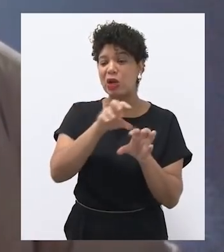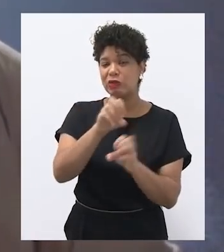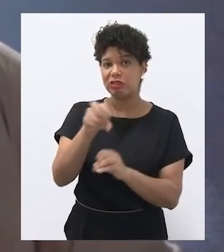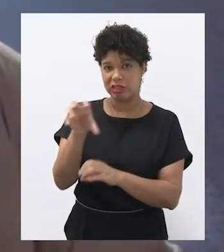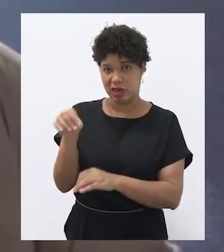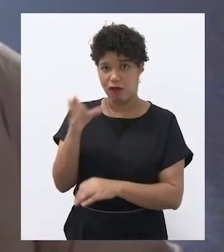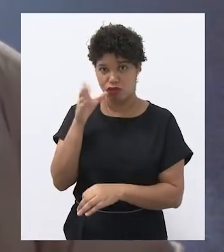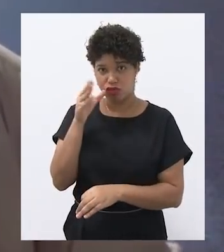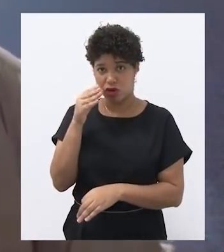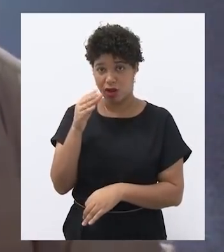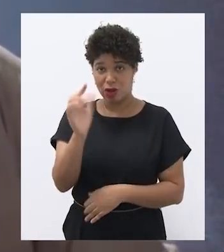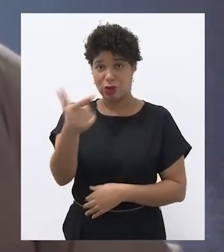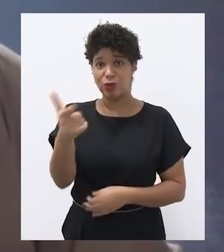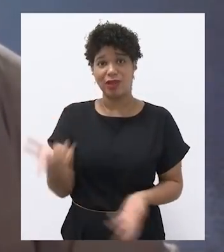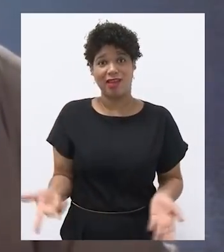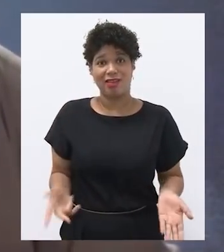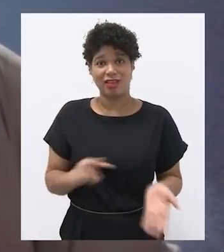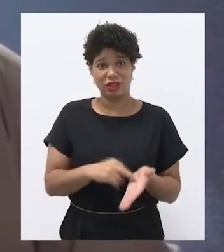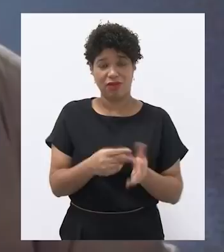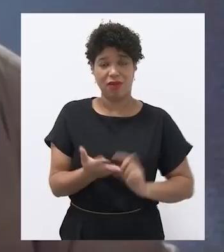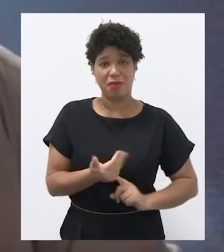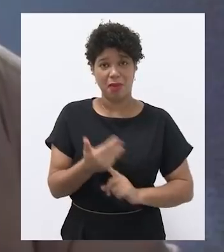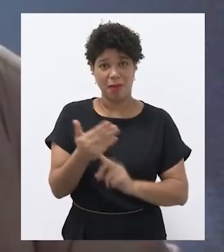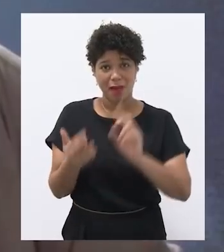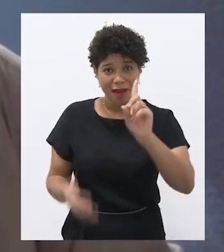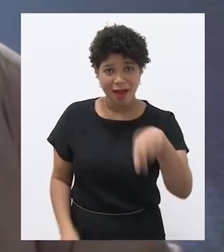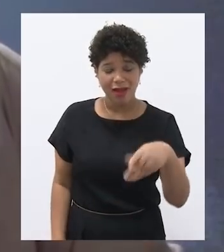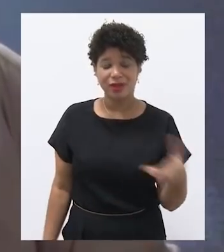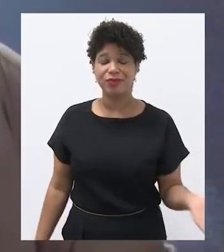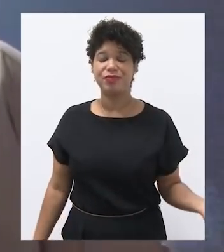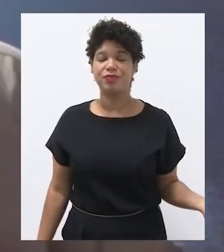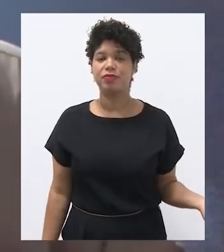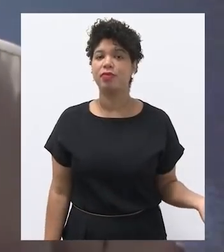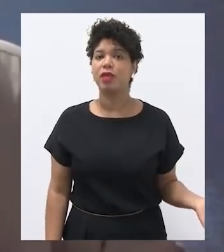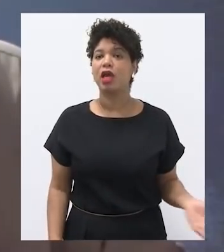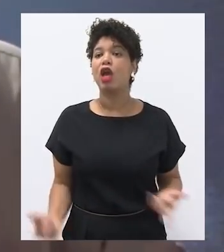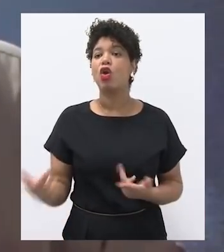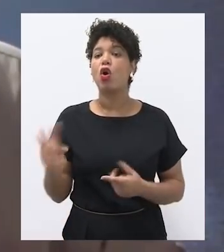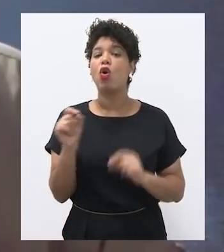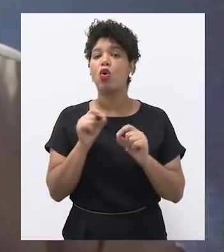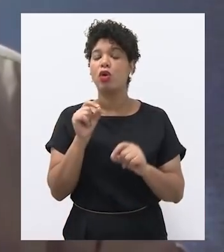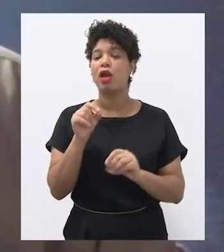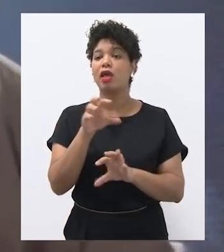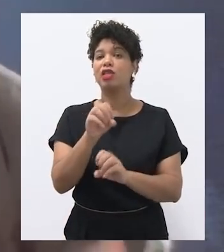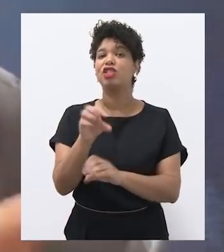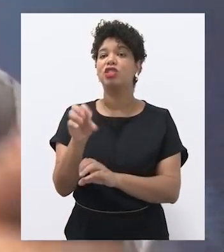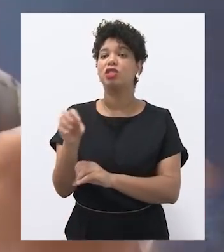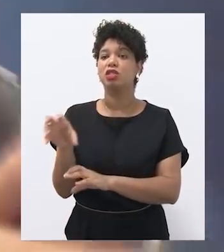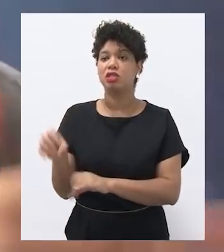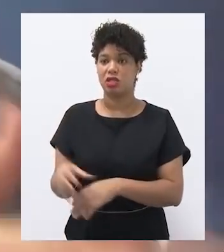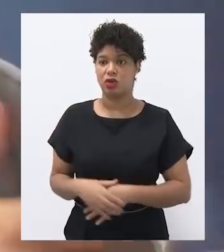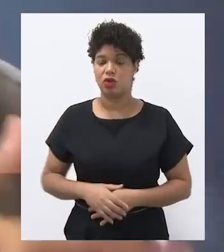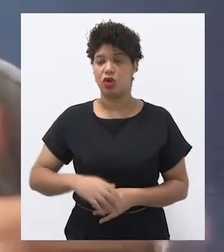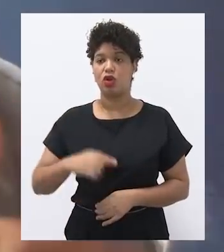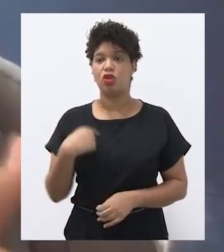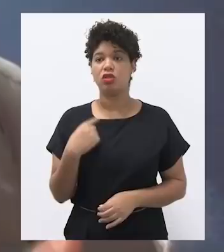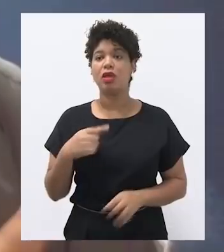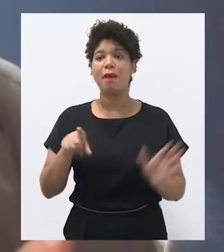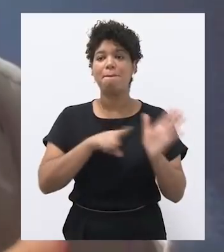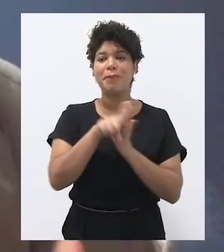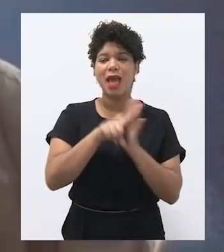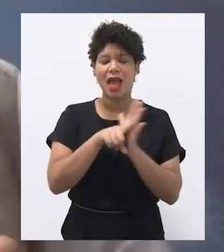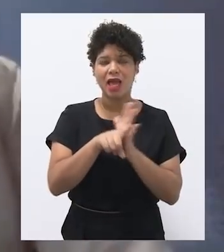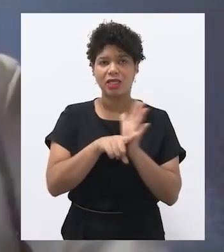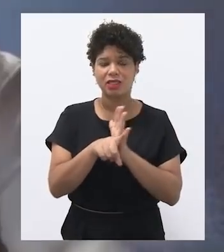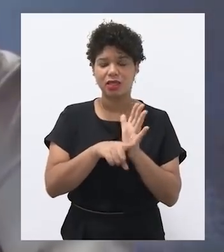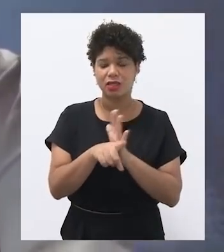na essência. O mesmo acontece no ensino. E aí dá para traçar um paralelo com essa história do pesquisar mergulhando nas páginas